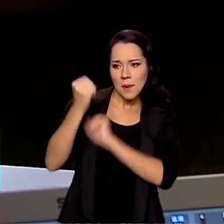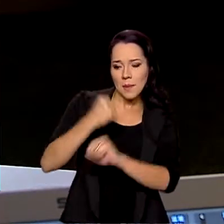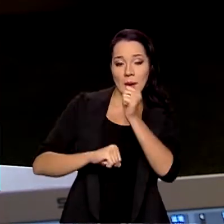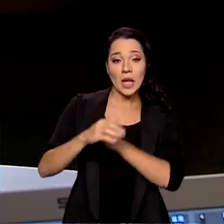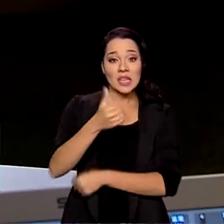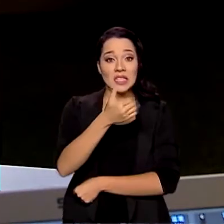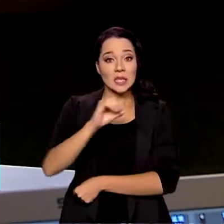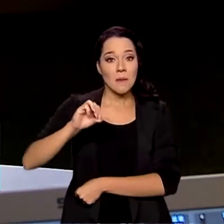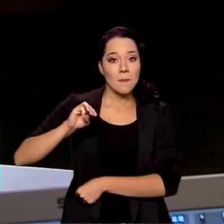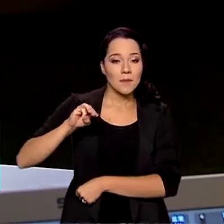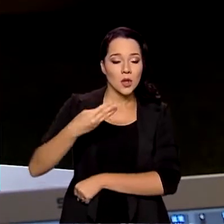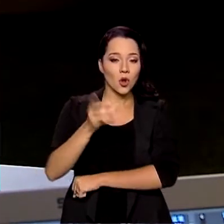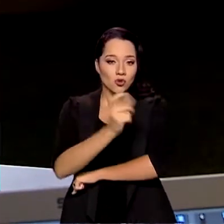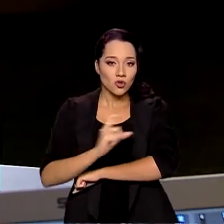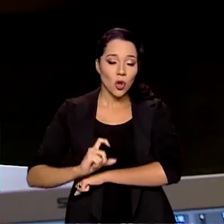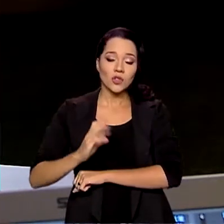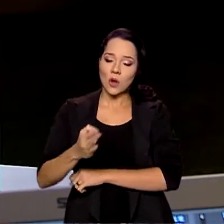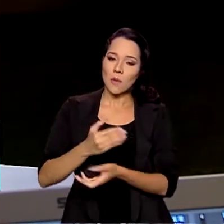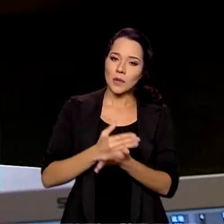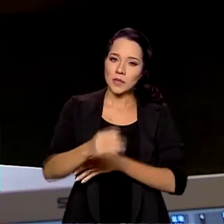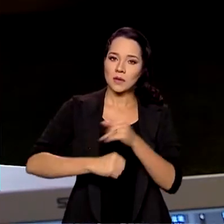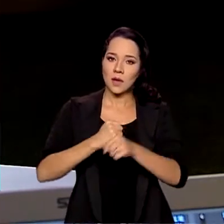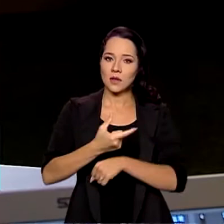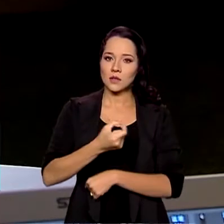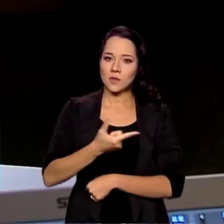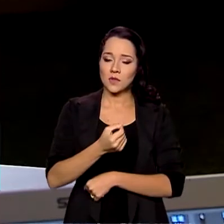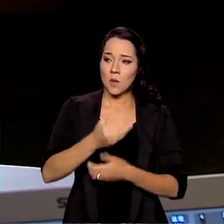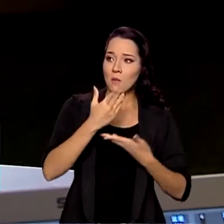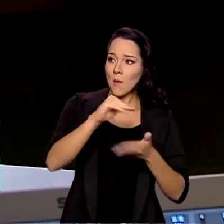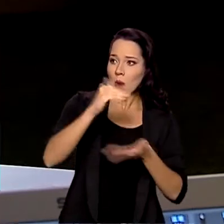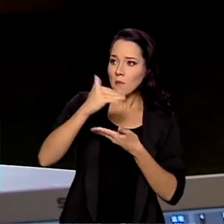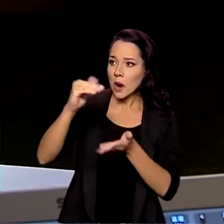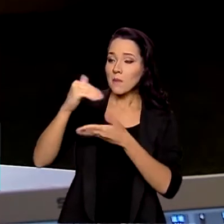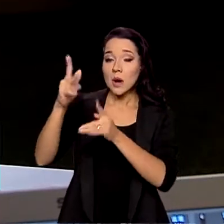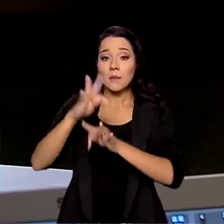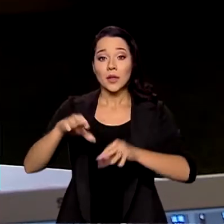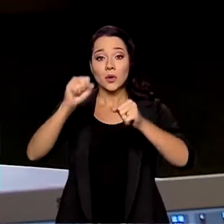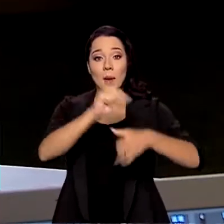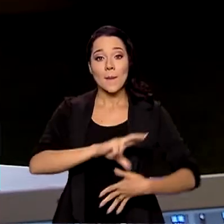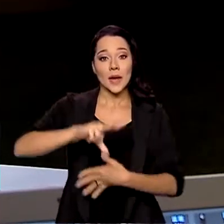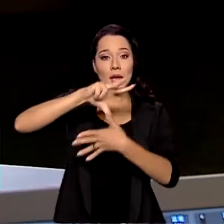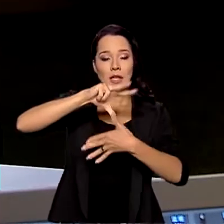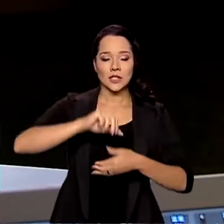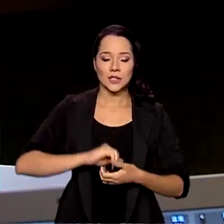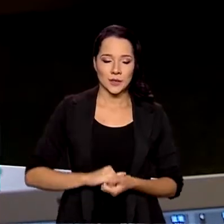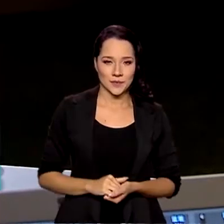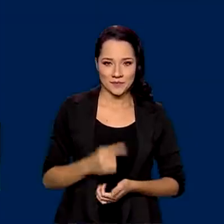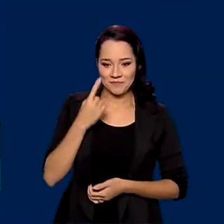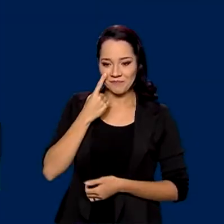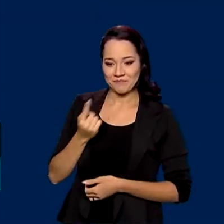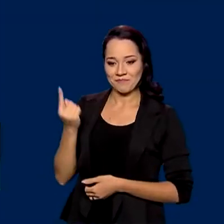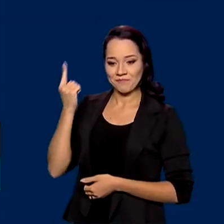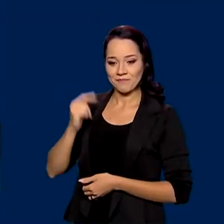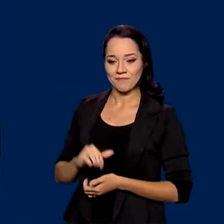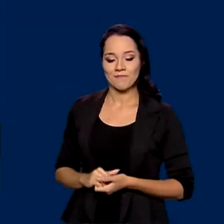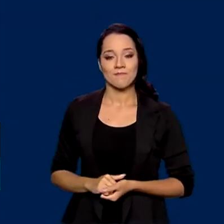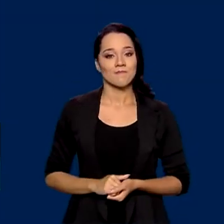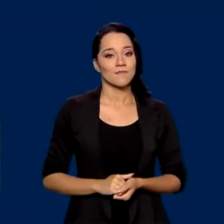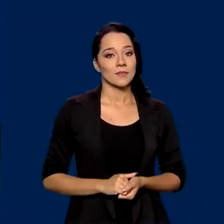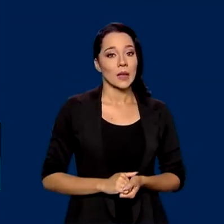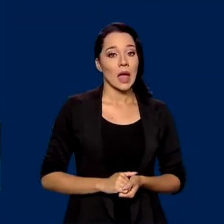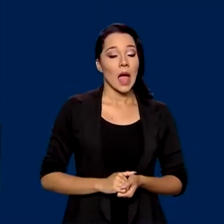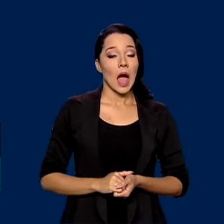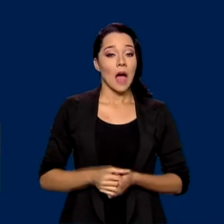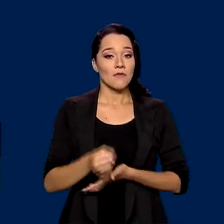100 milhões de doses já a partir de 2022, com distribuição para toda a América Latina. Vitor Ribeiro. A farmacêutica